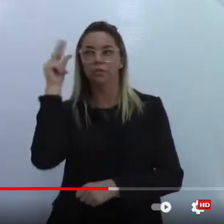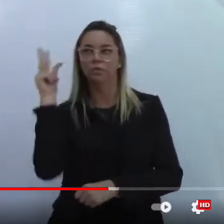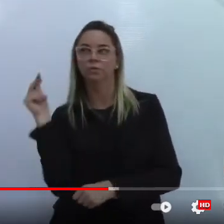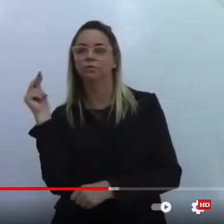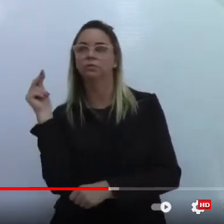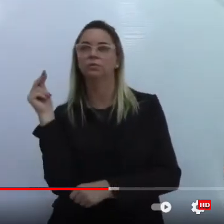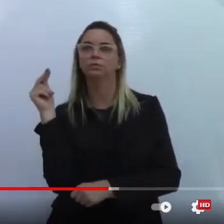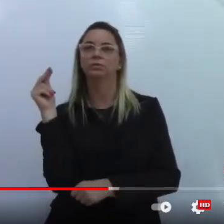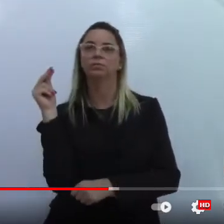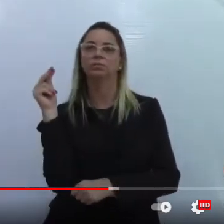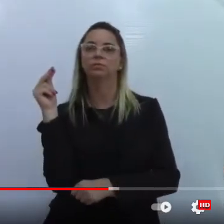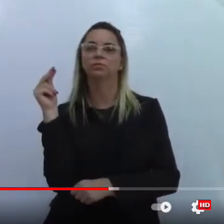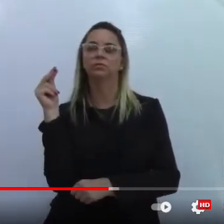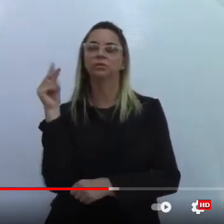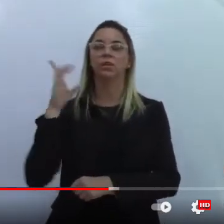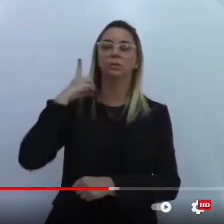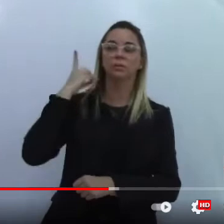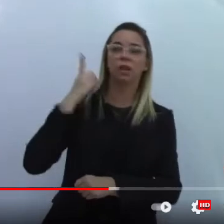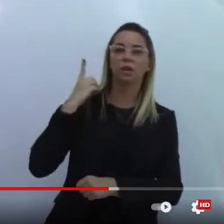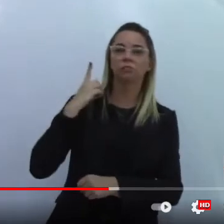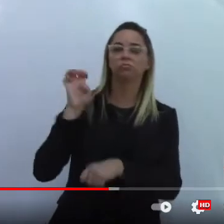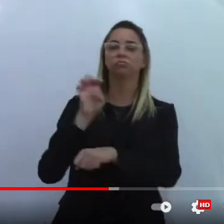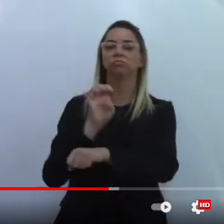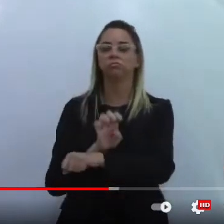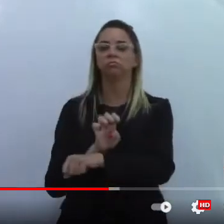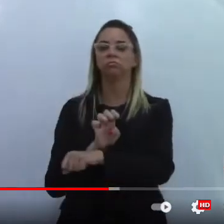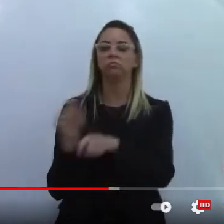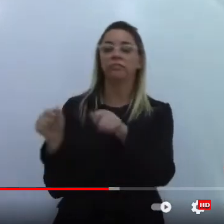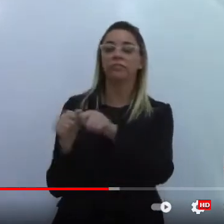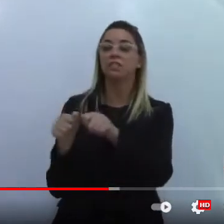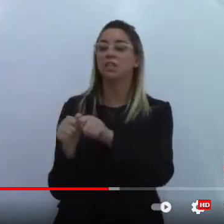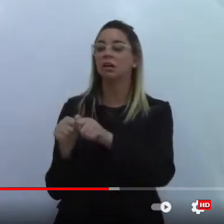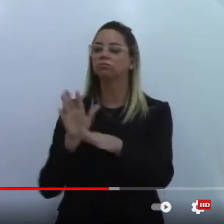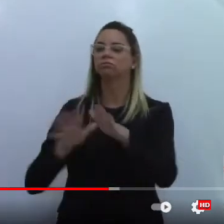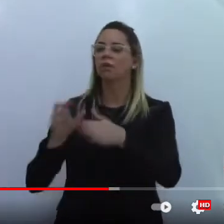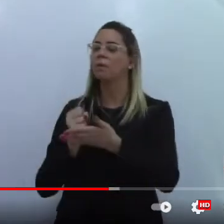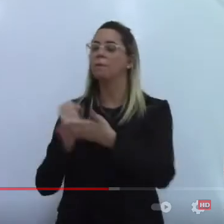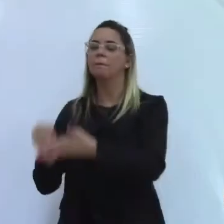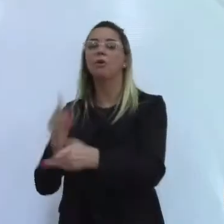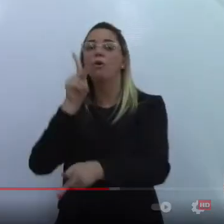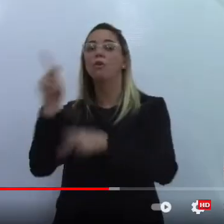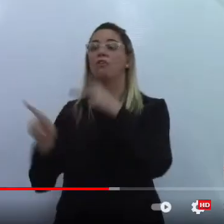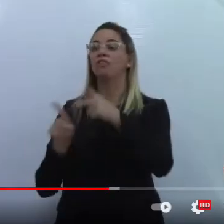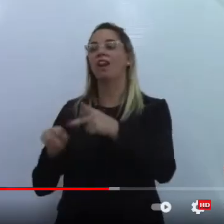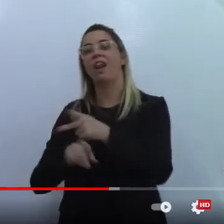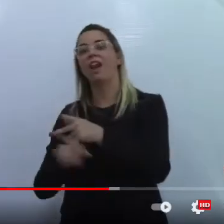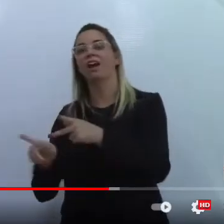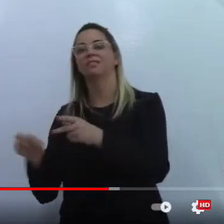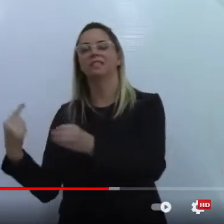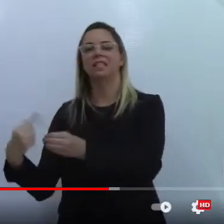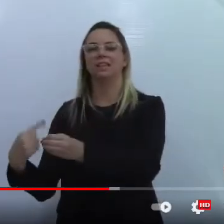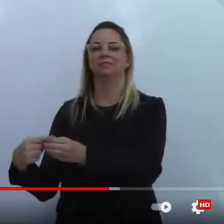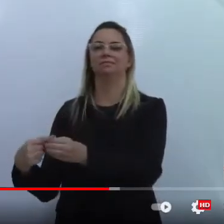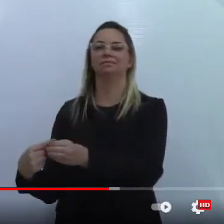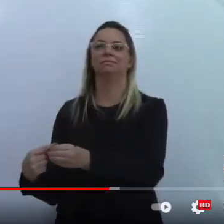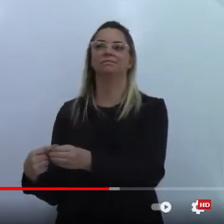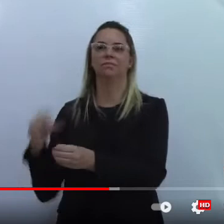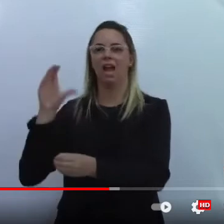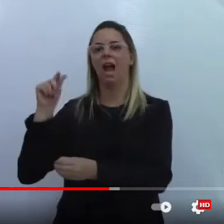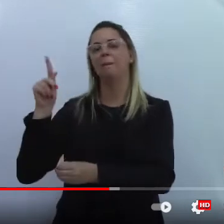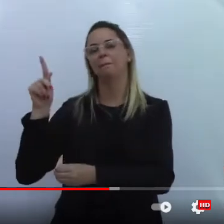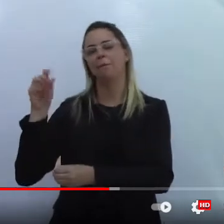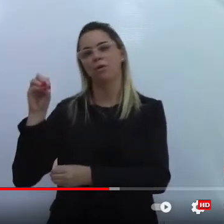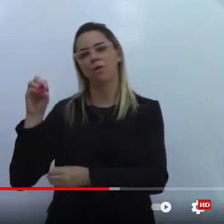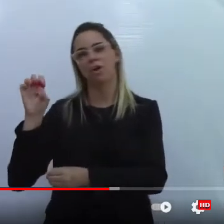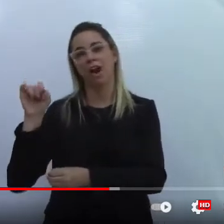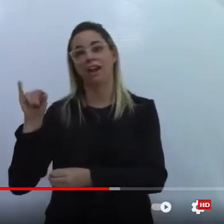ter o apoio de deputado estadual, para fazer por o povo de Capoeiras. Queria saber desses